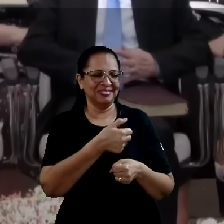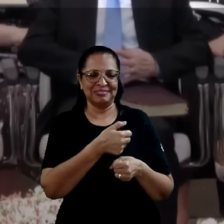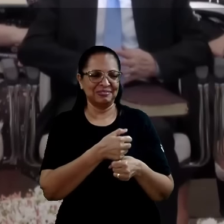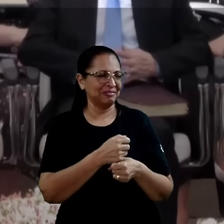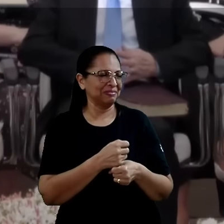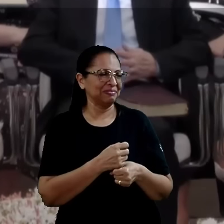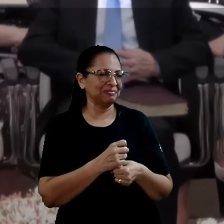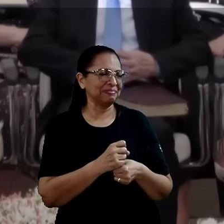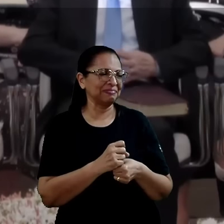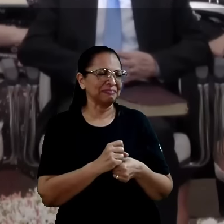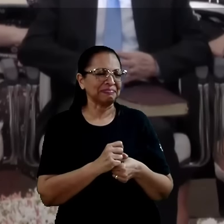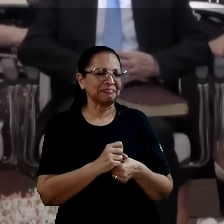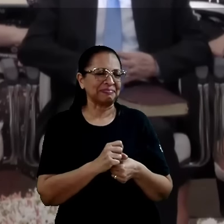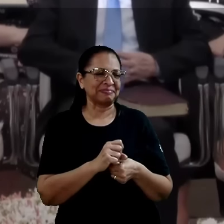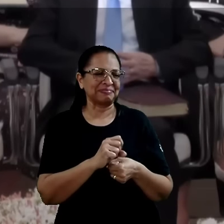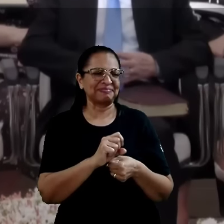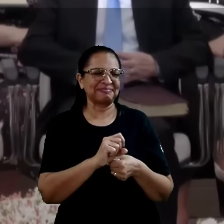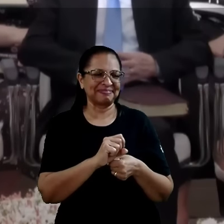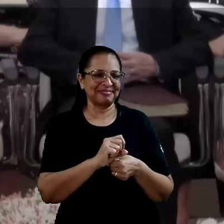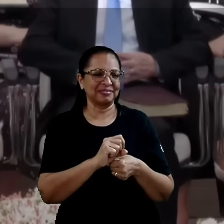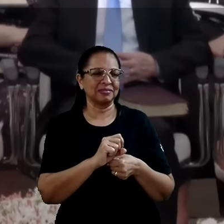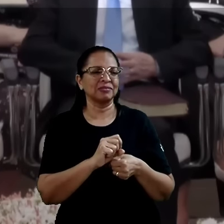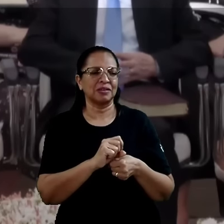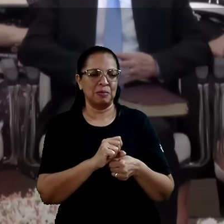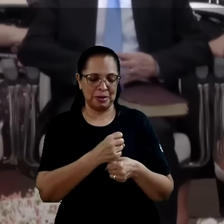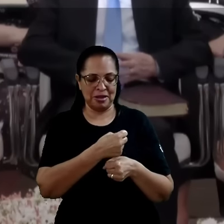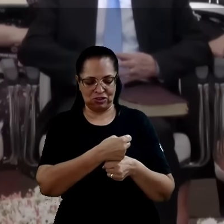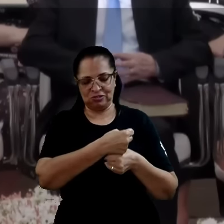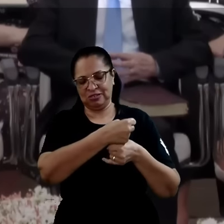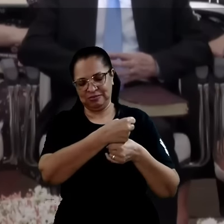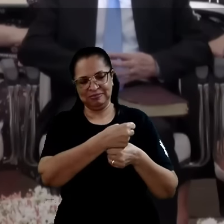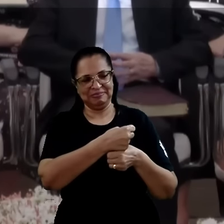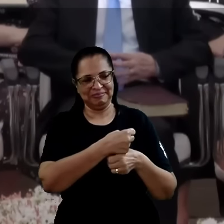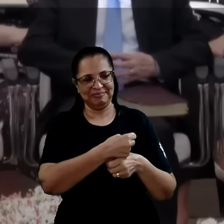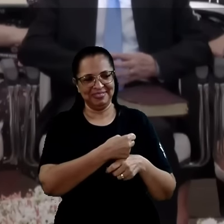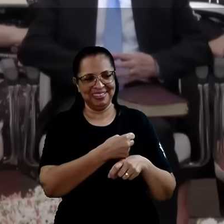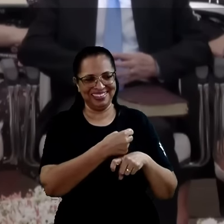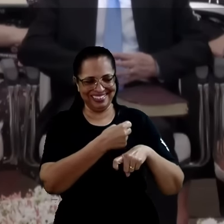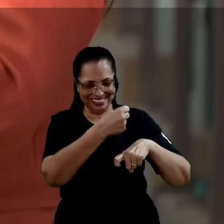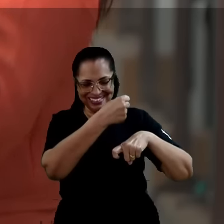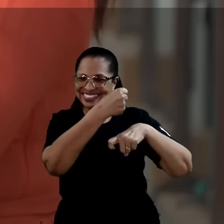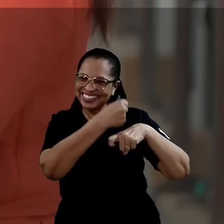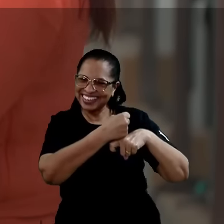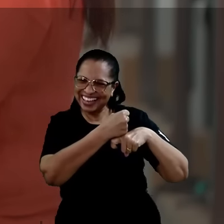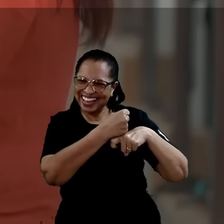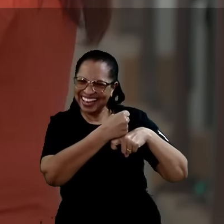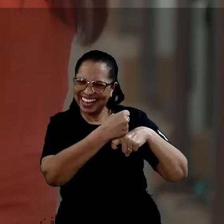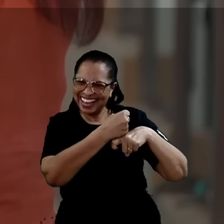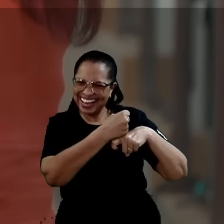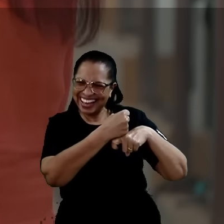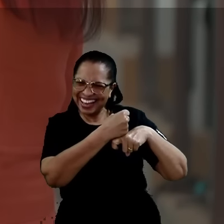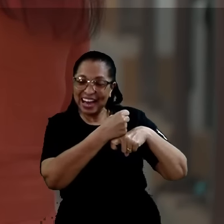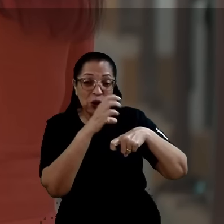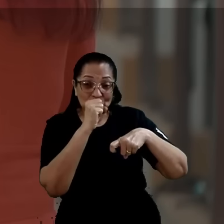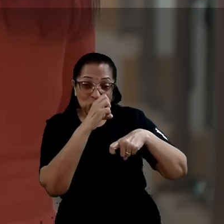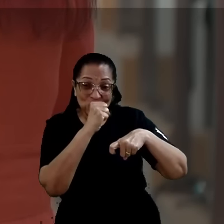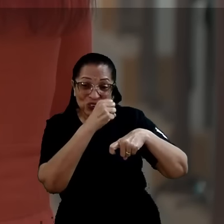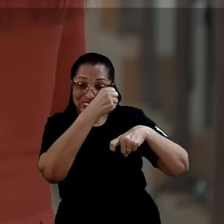se eu abrir aquela garrafinha que acho que hoje não é mais garrafa é embalagem é